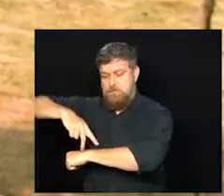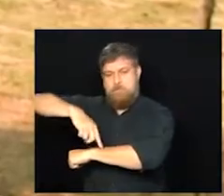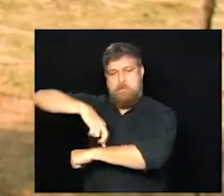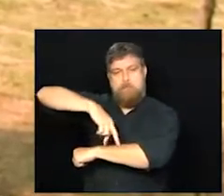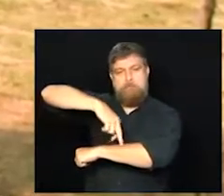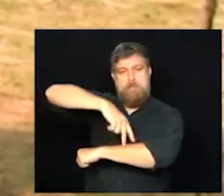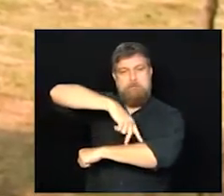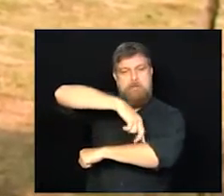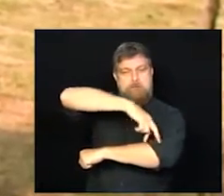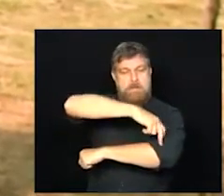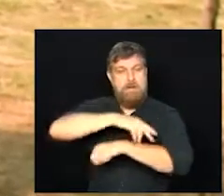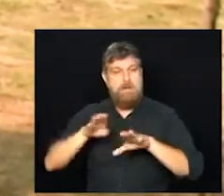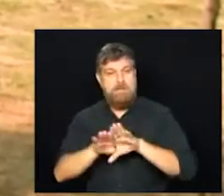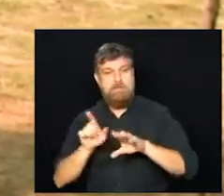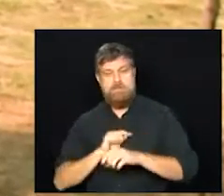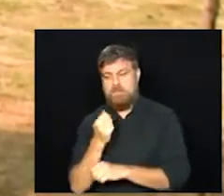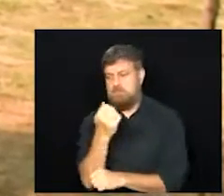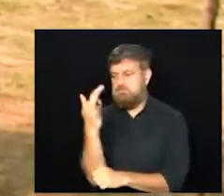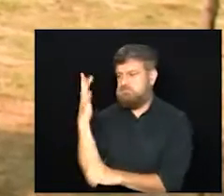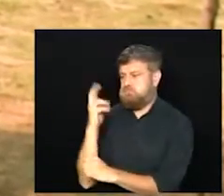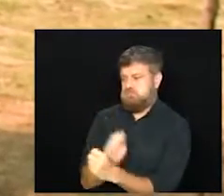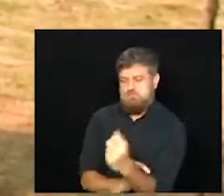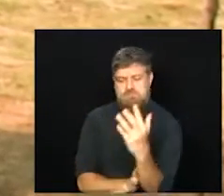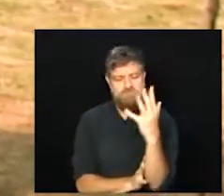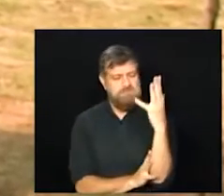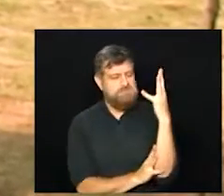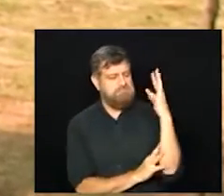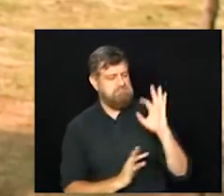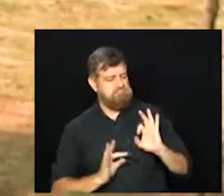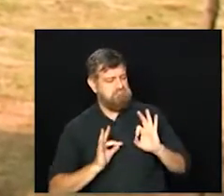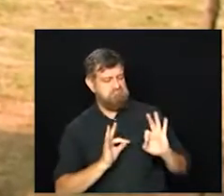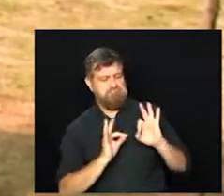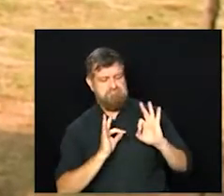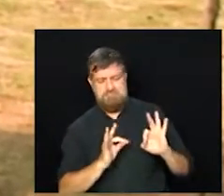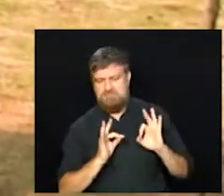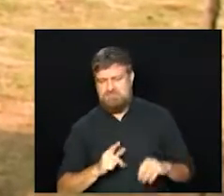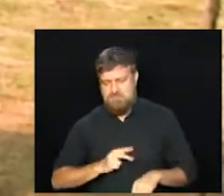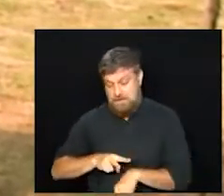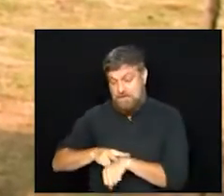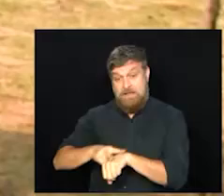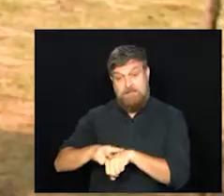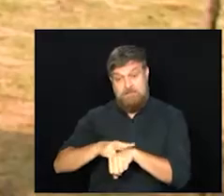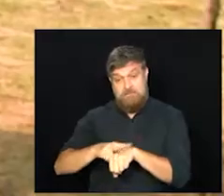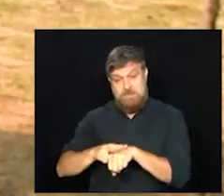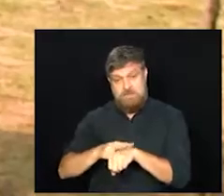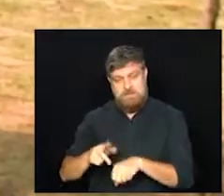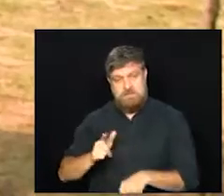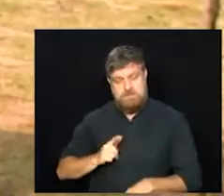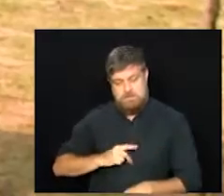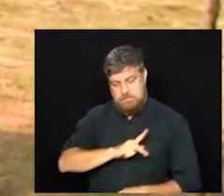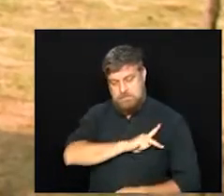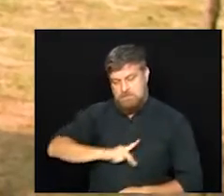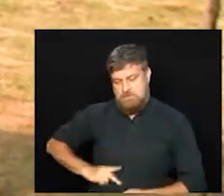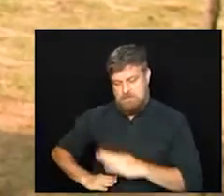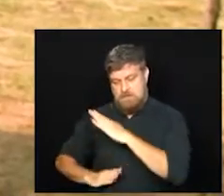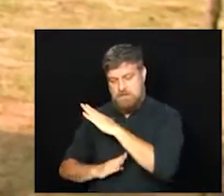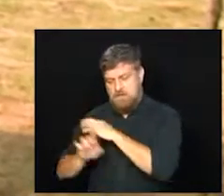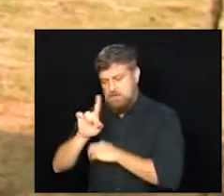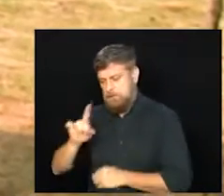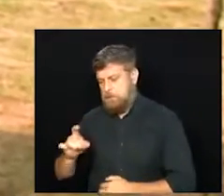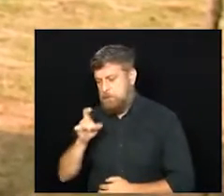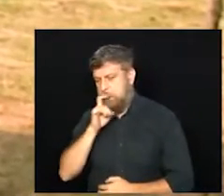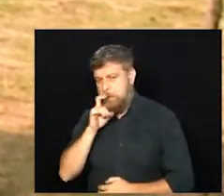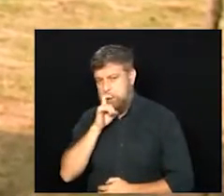sem contar a arborização. O local ficou muito mais verde. E o presidente da Câmara Municipal